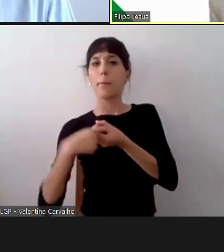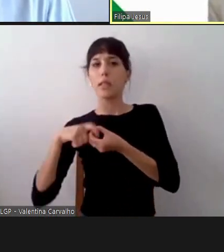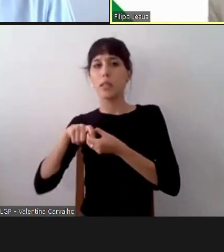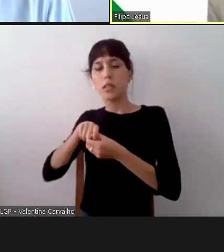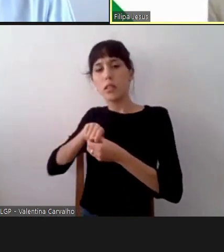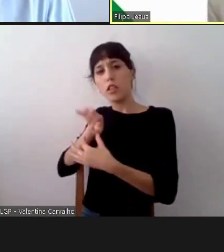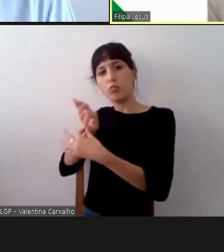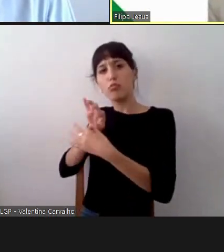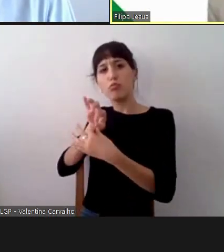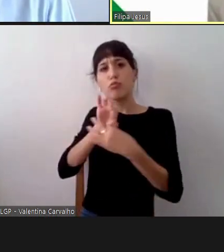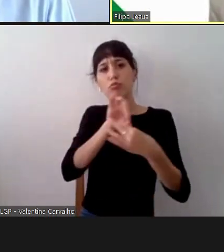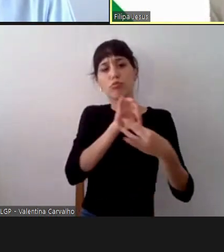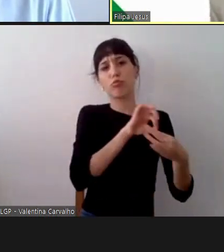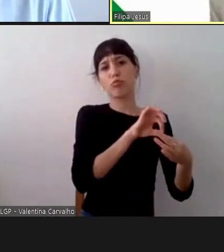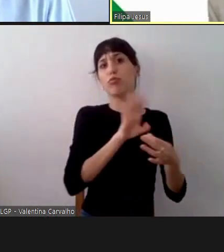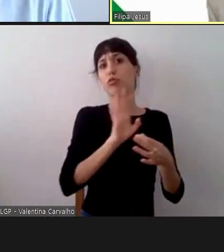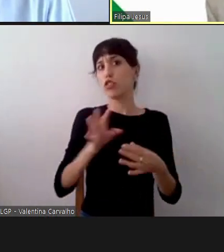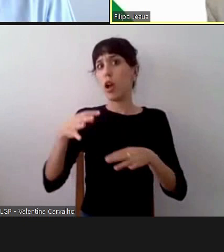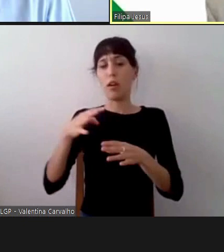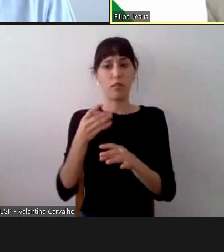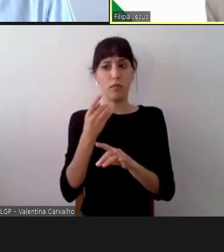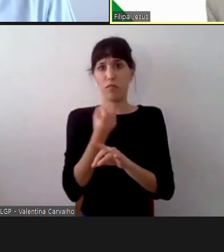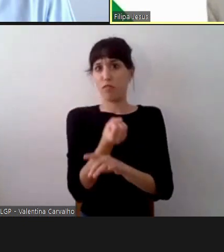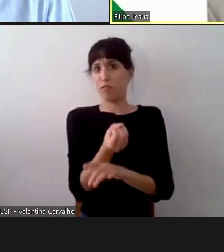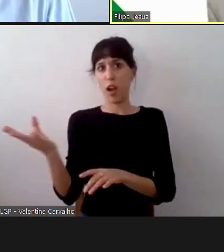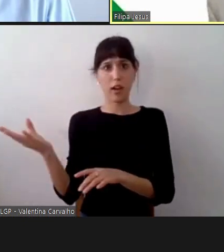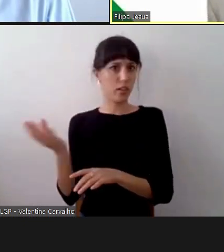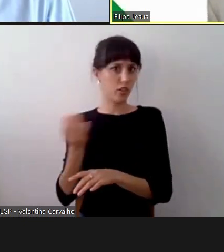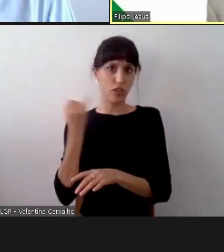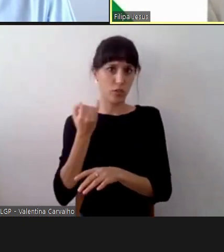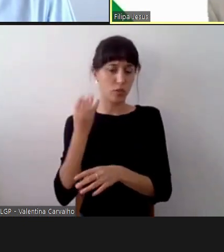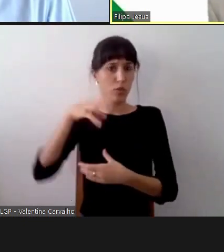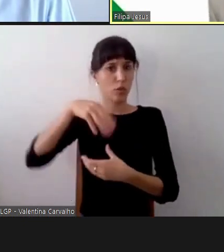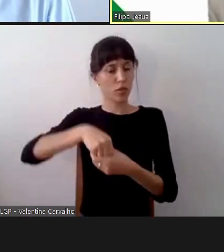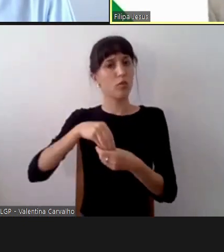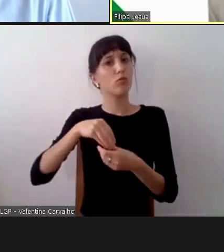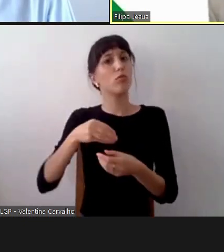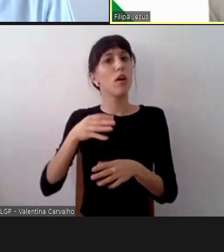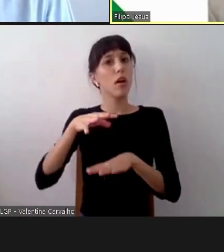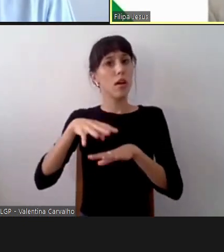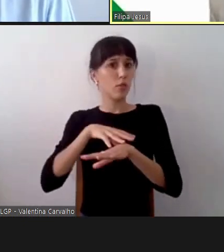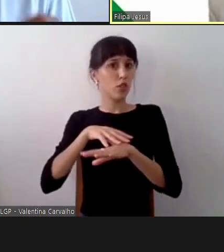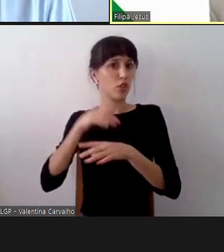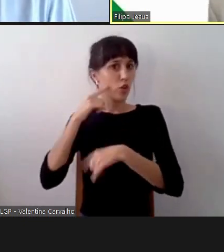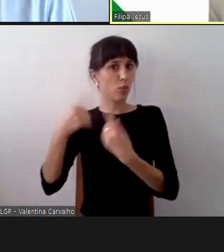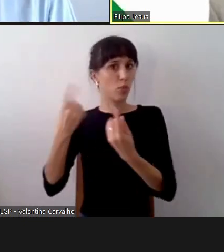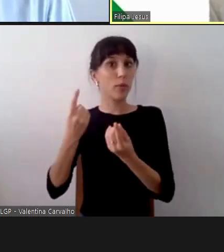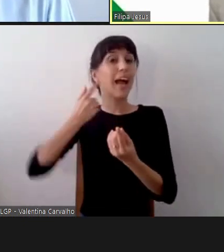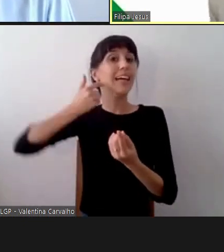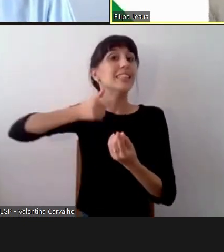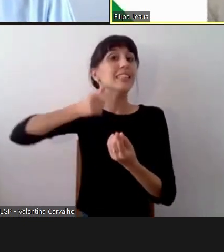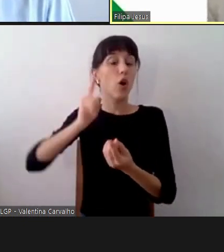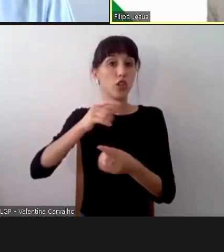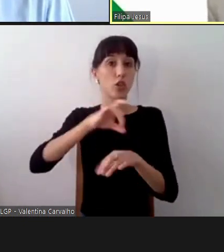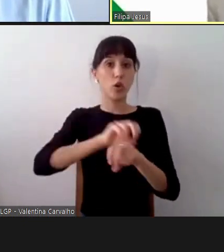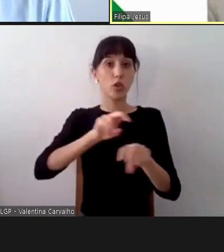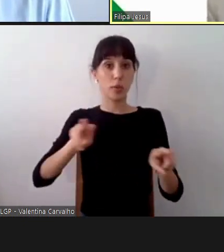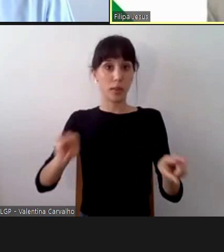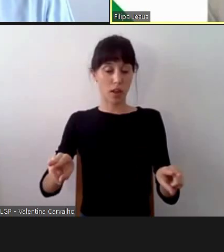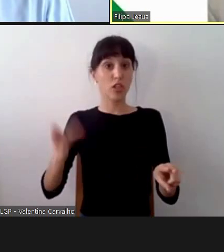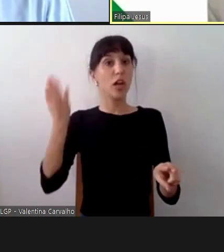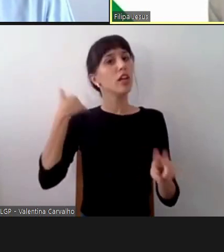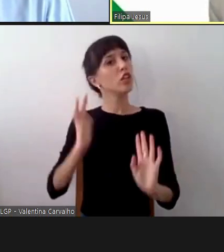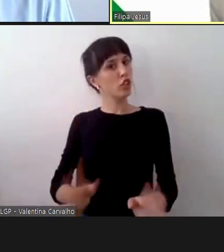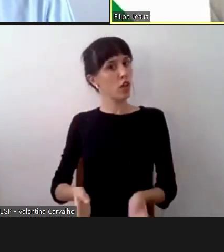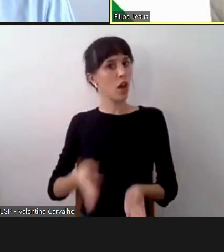entidades da administração pública, sobretudo com hospitais. Já é uma prática normal a celebração de protocolos e de